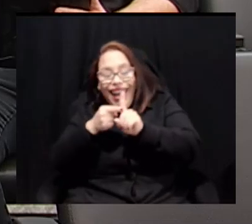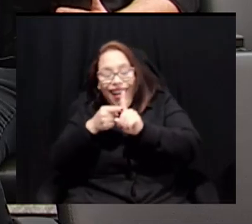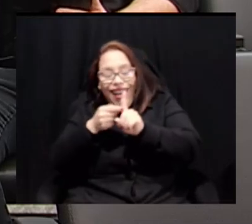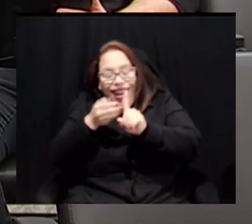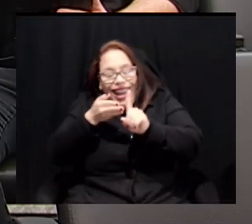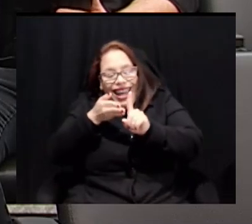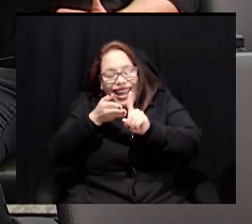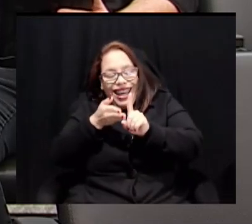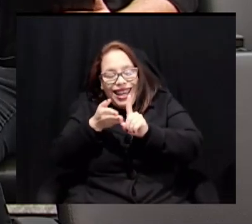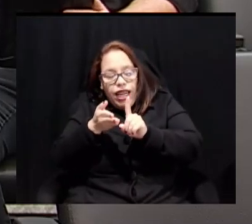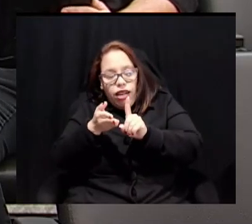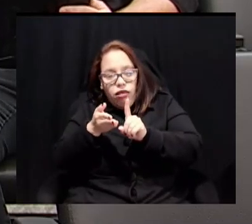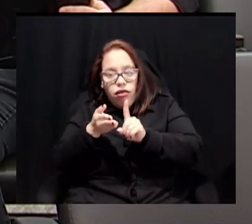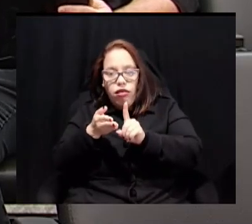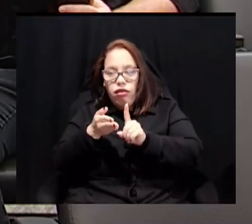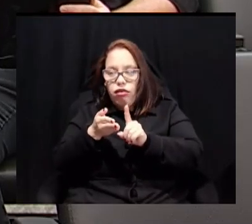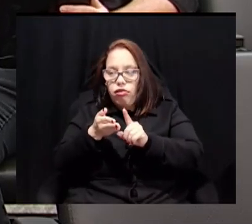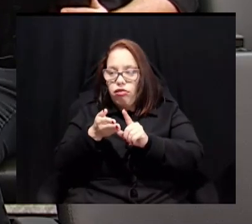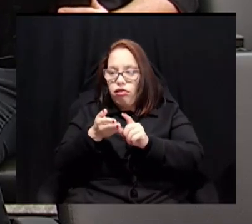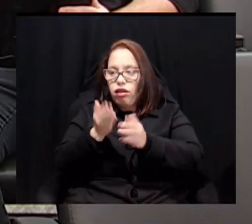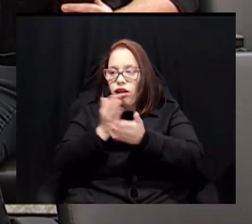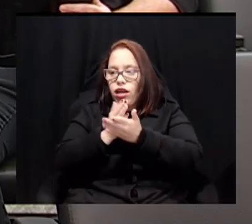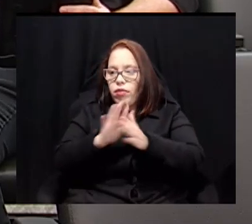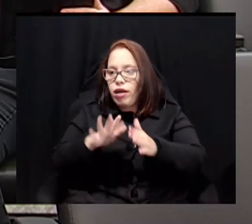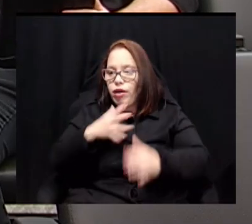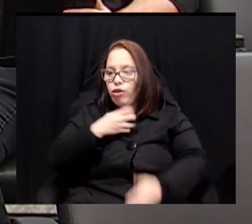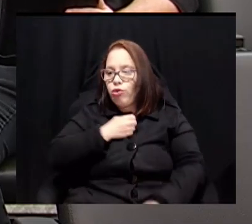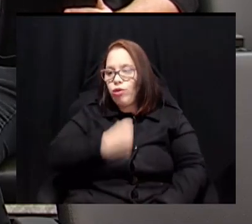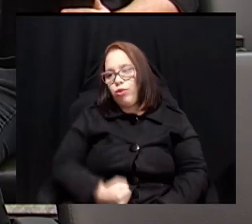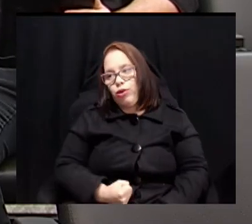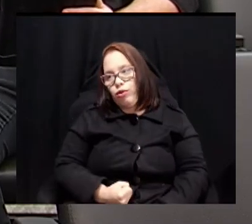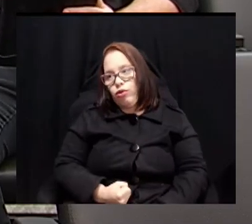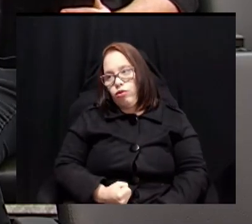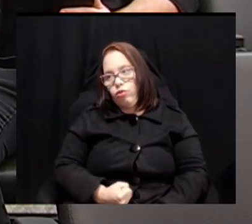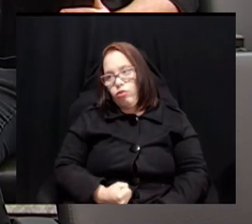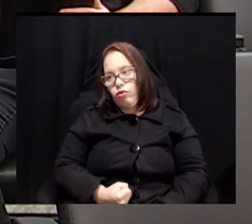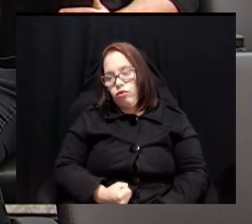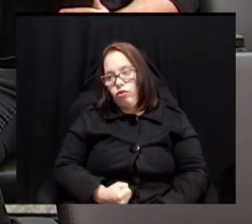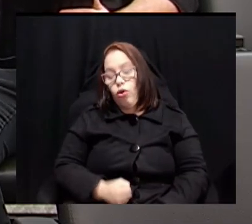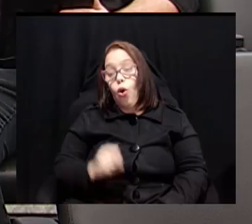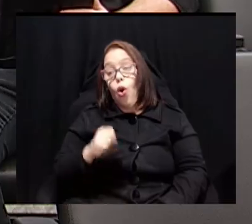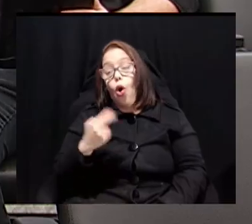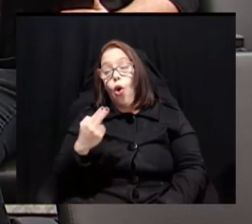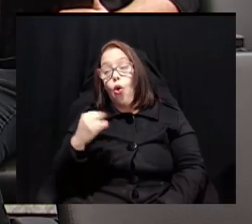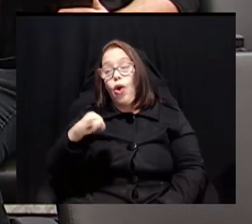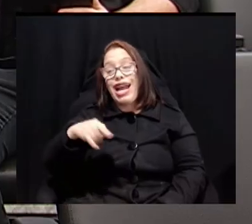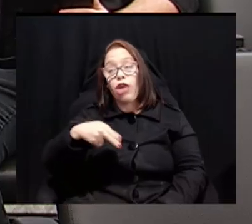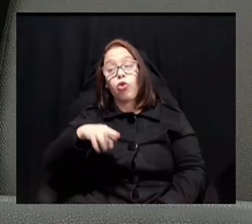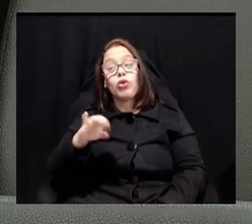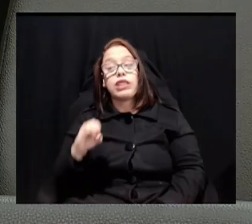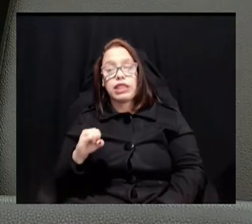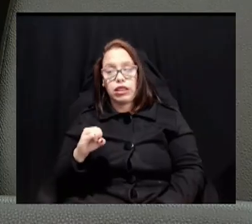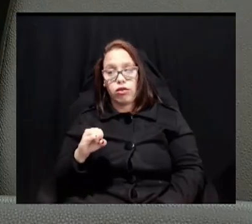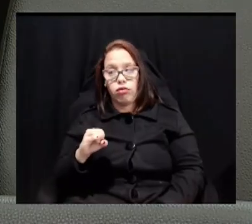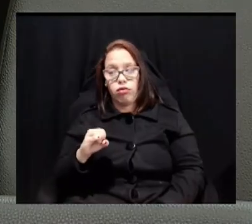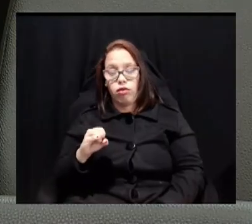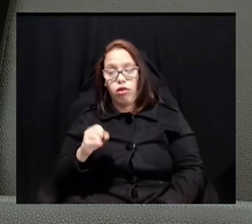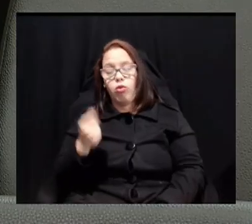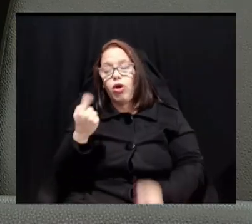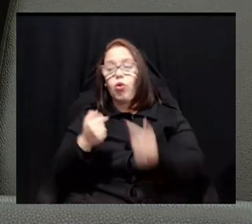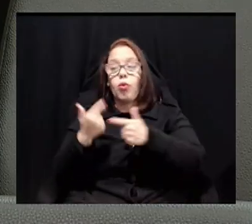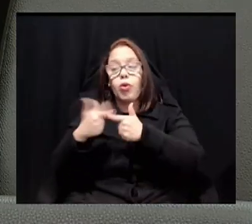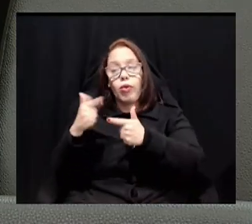bebê e perder assim, né? Porque a mulher, ela já,